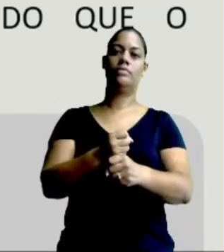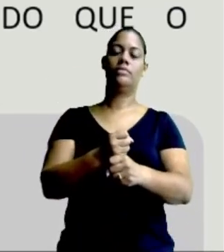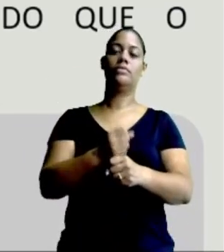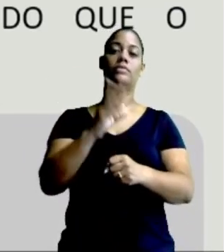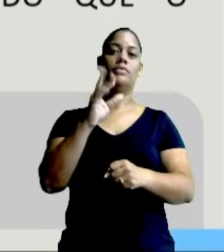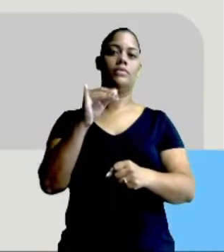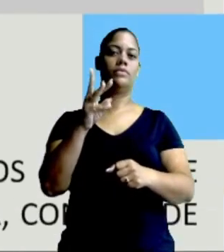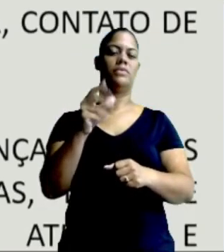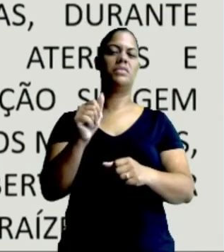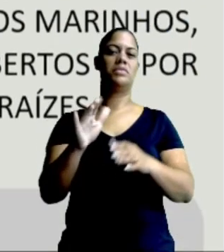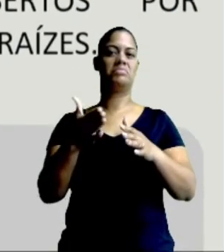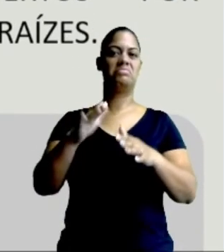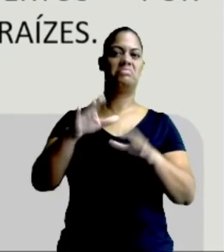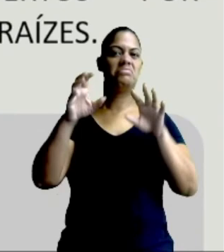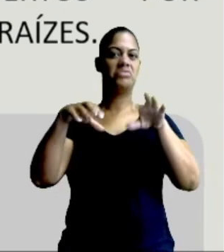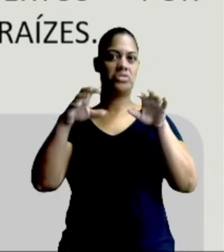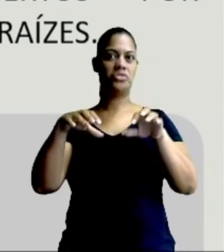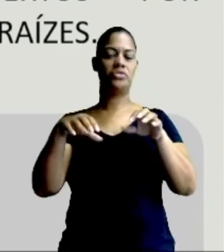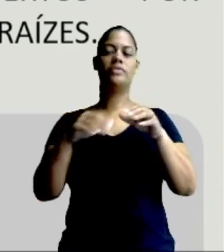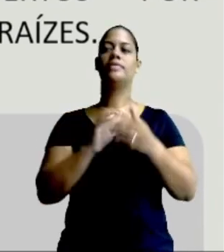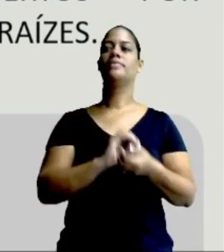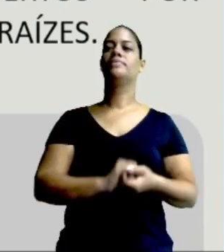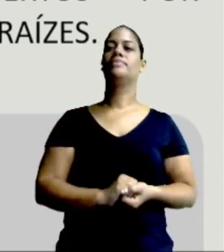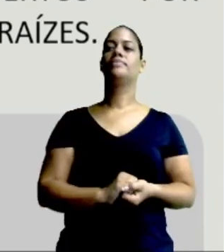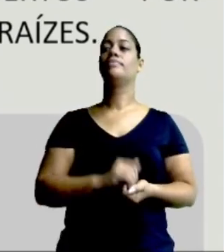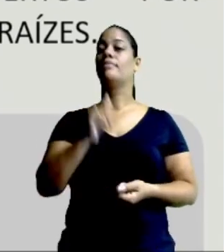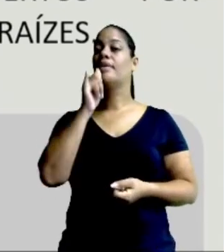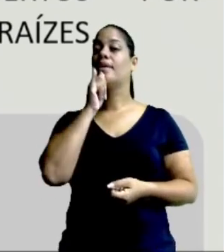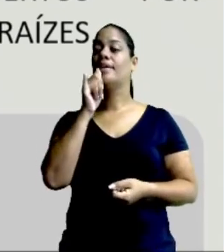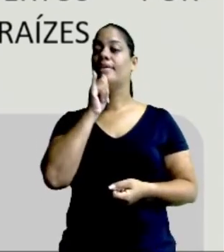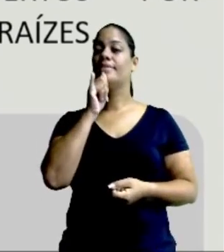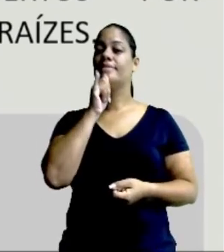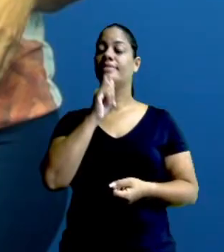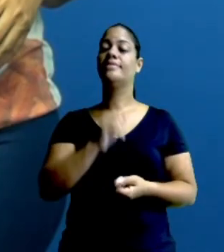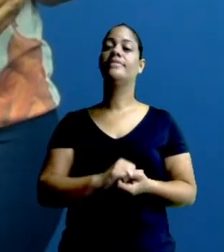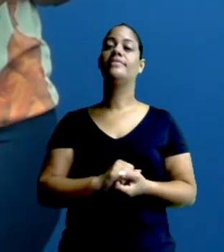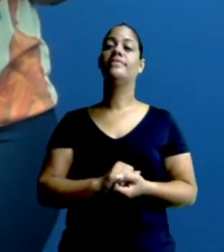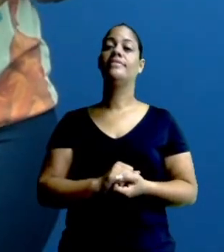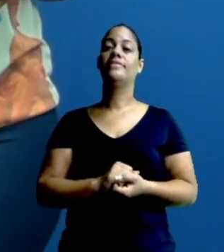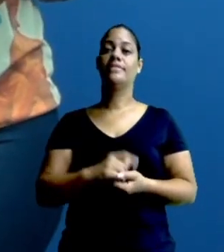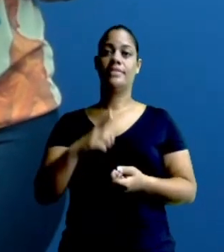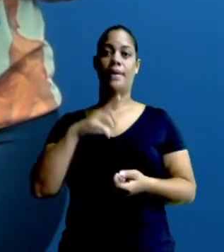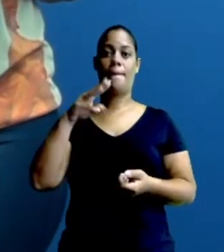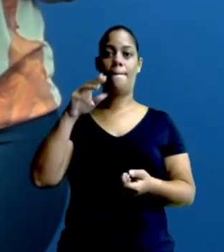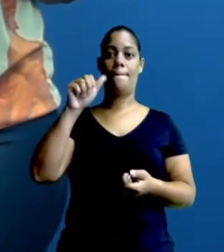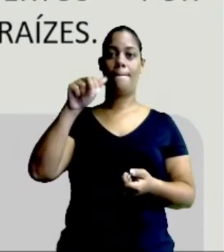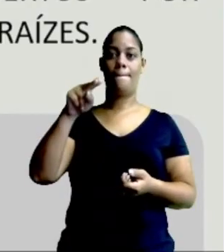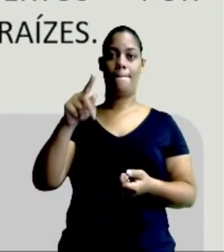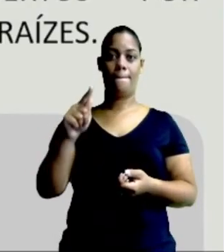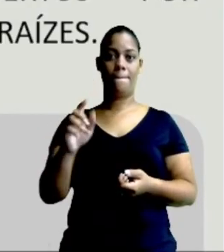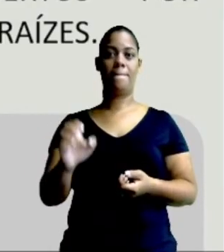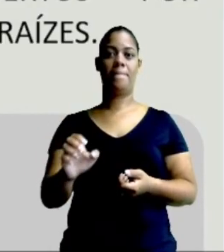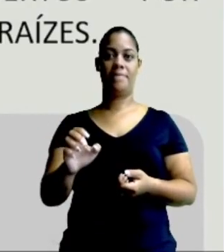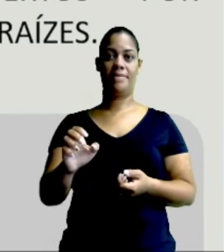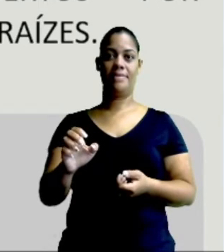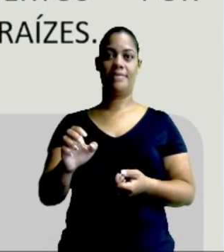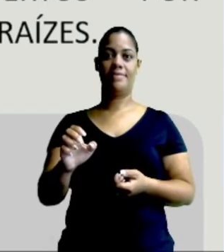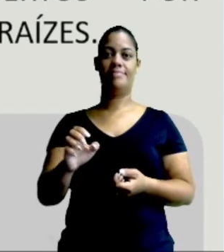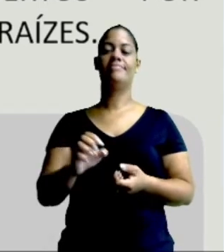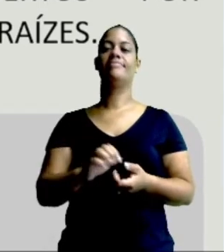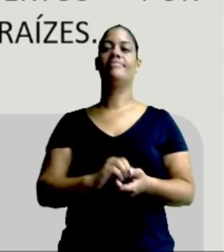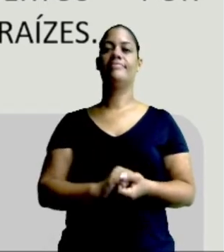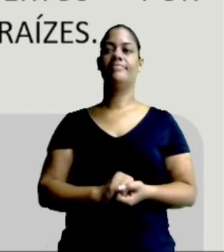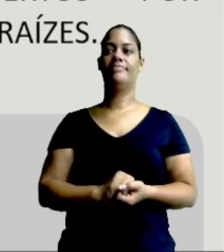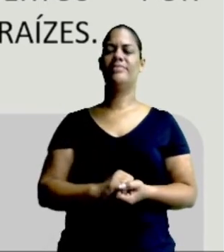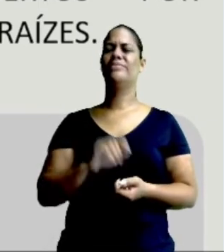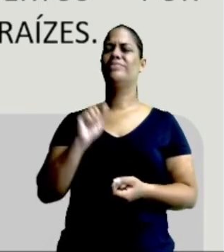clima equatorial. E aí eu vou ter como exemplo de vegetação os manguezais, né? E aí,